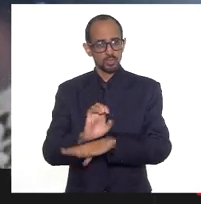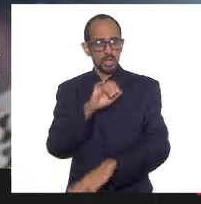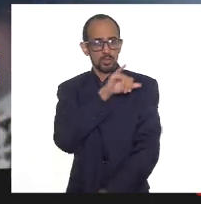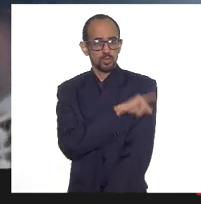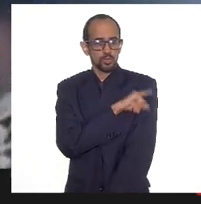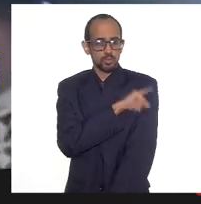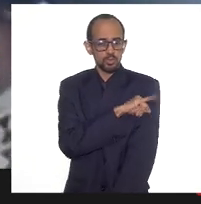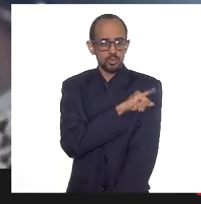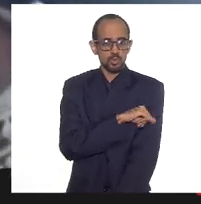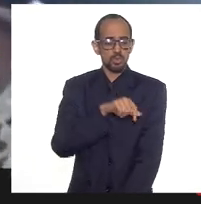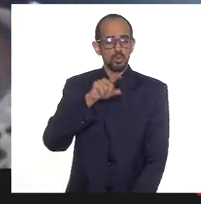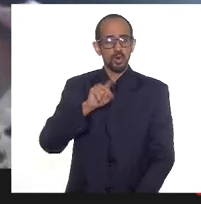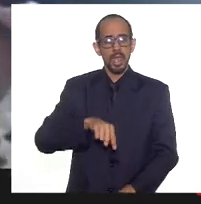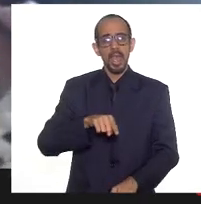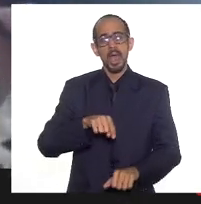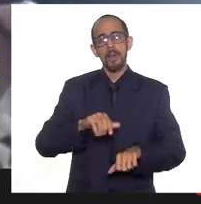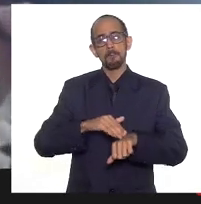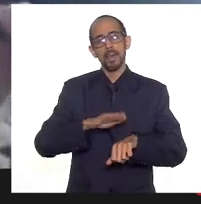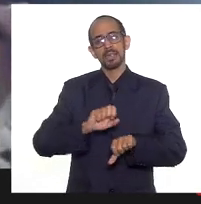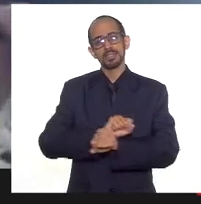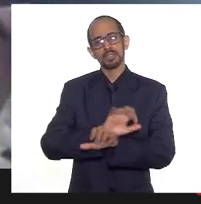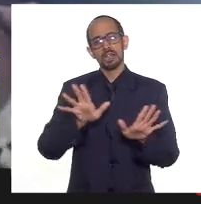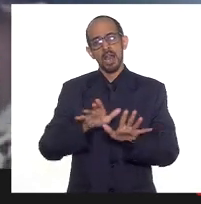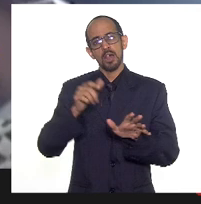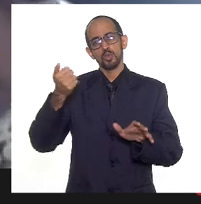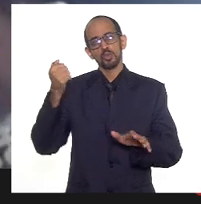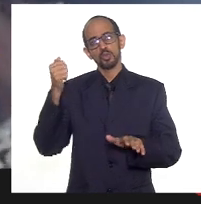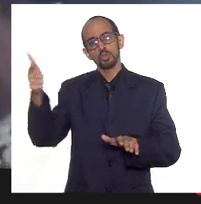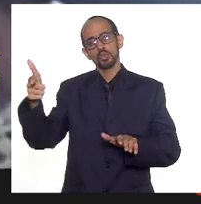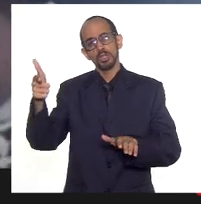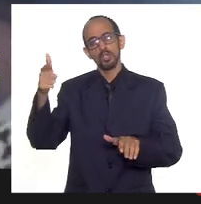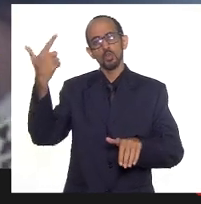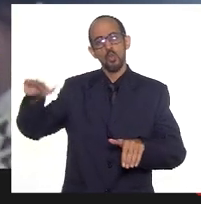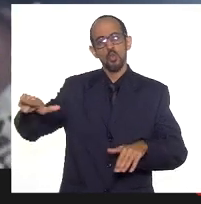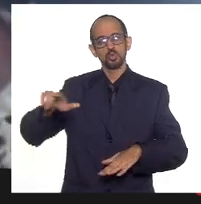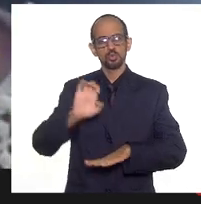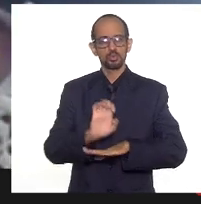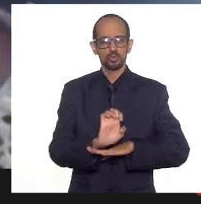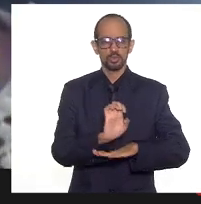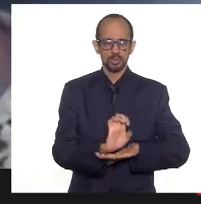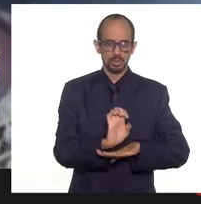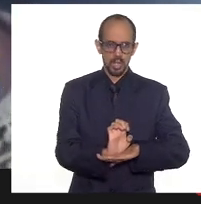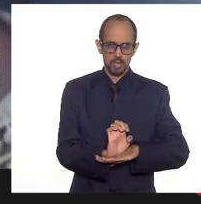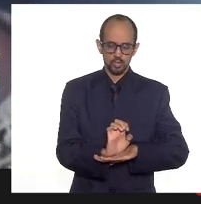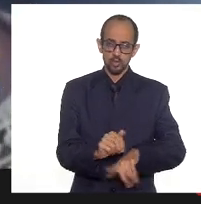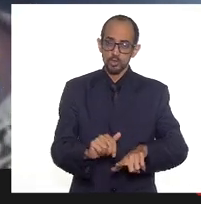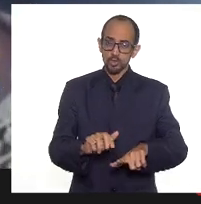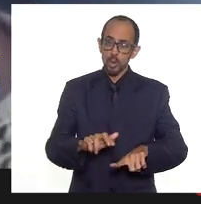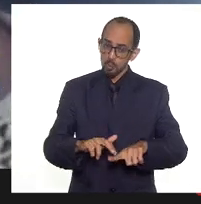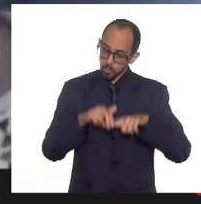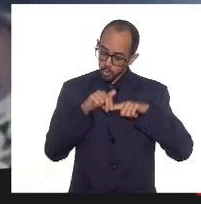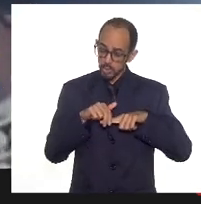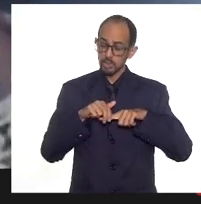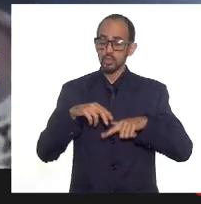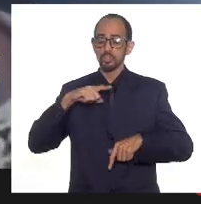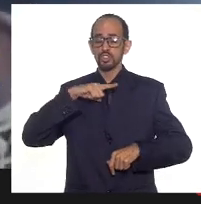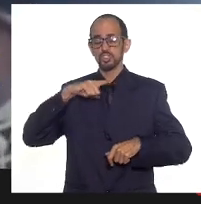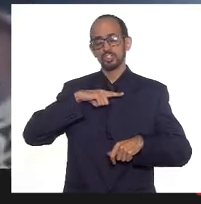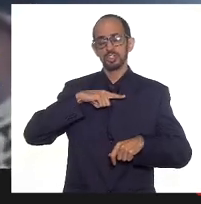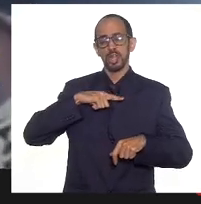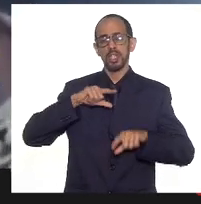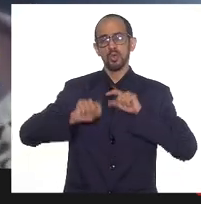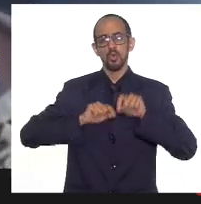mais explícito de problemas que a gente encontra em outros estados da federação. Portanto, nós estamos diante de um fenômeno que não